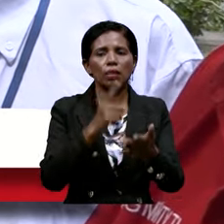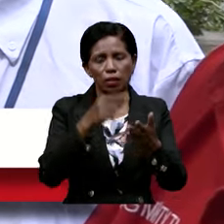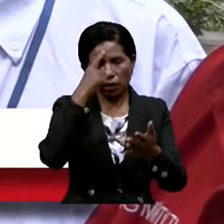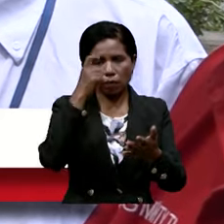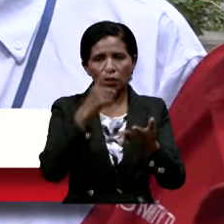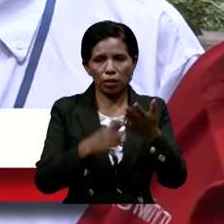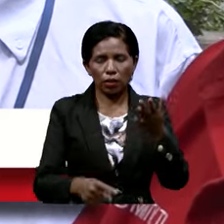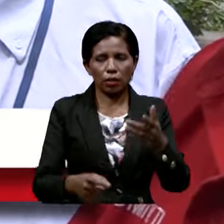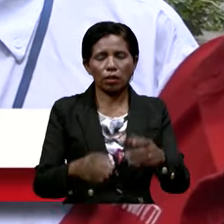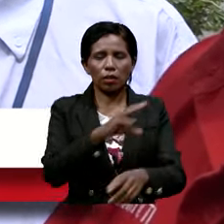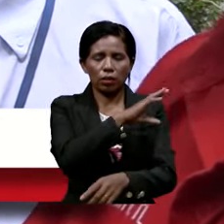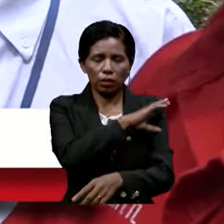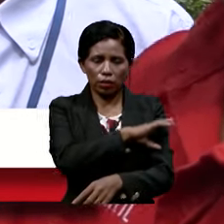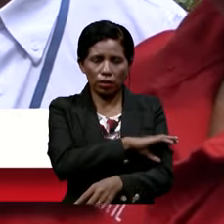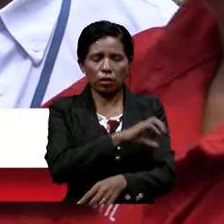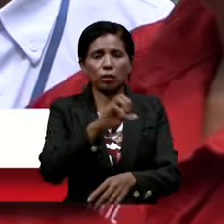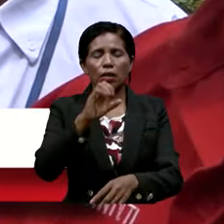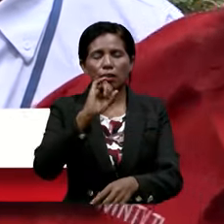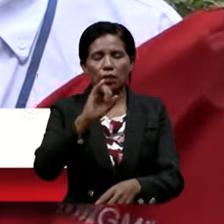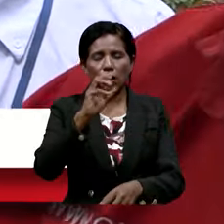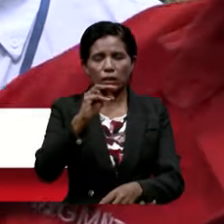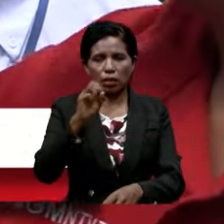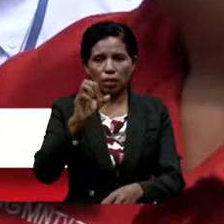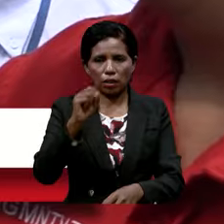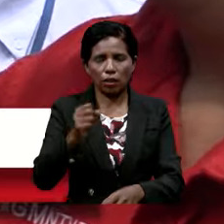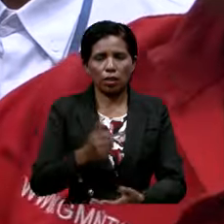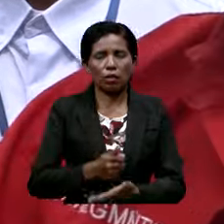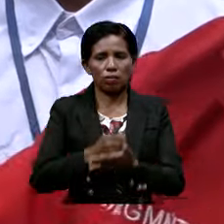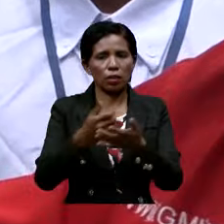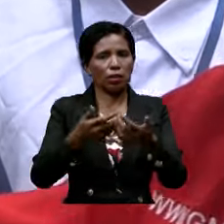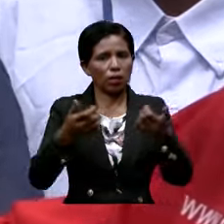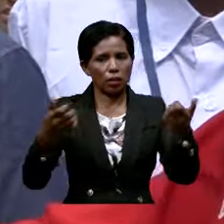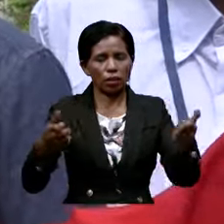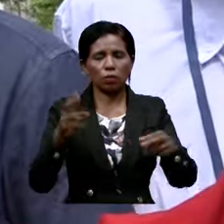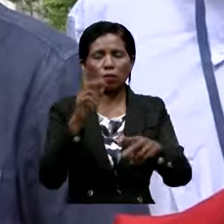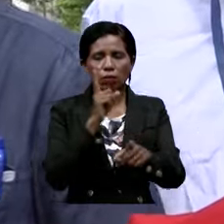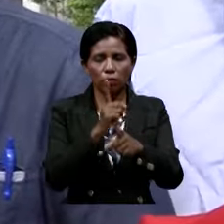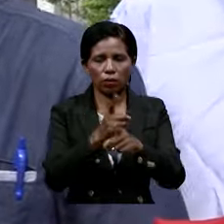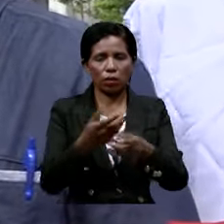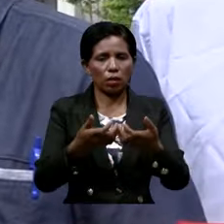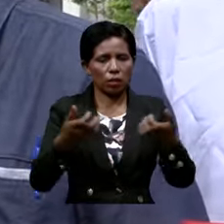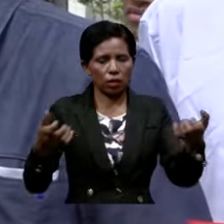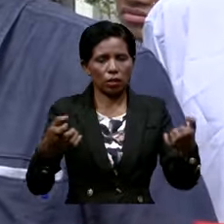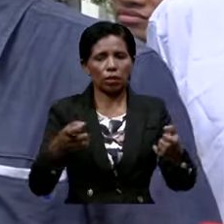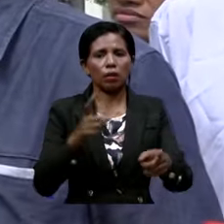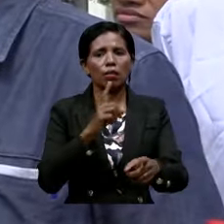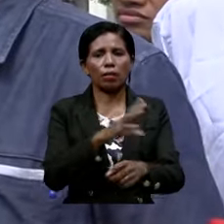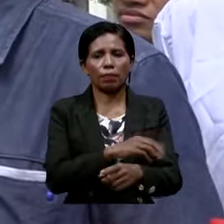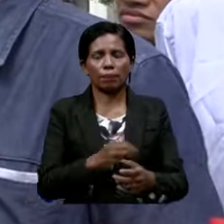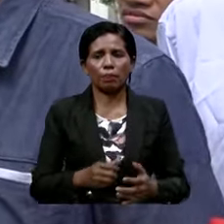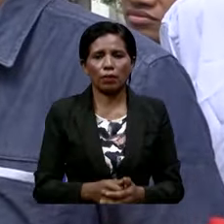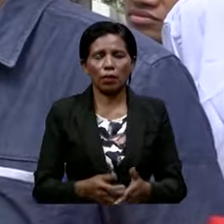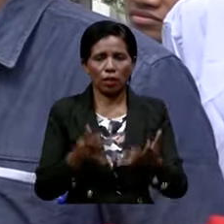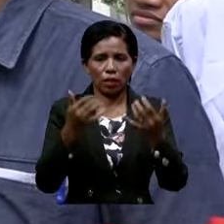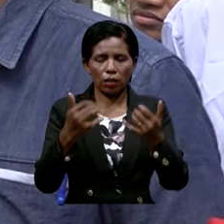razam siguranza social ne bat keta kida asistencia social ne bat keta kida tur los hal separasaun buat ne